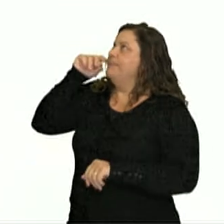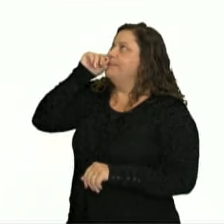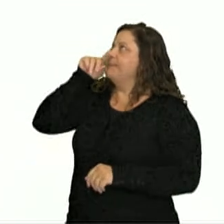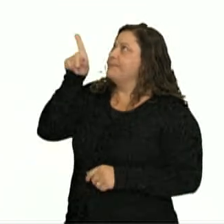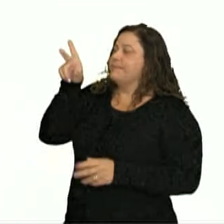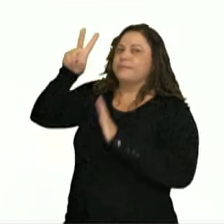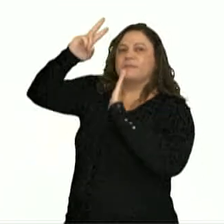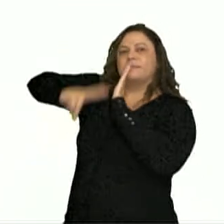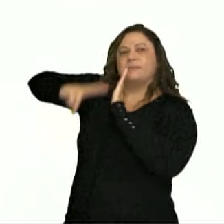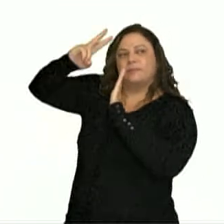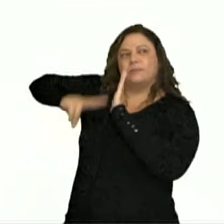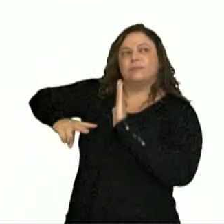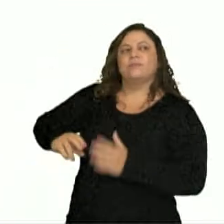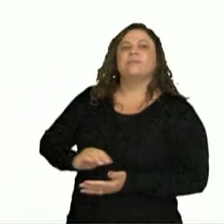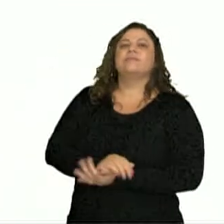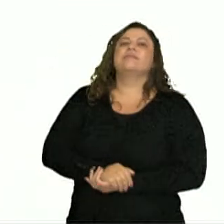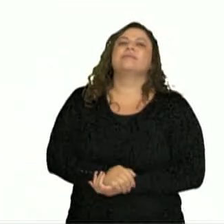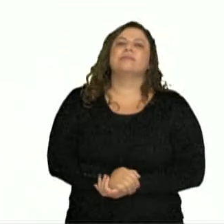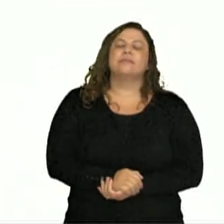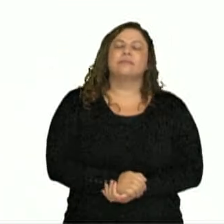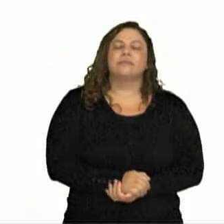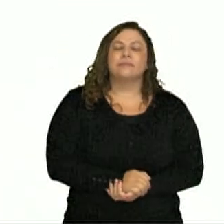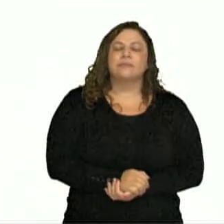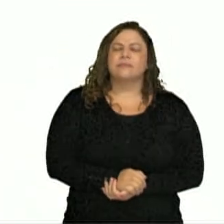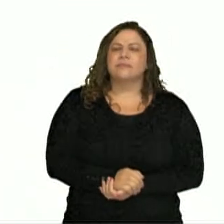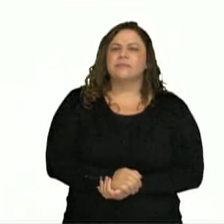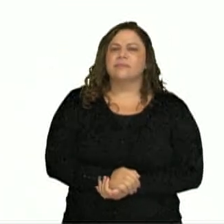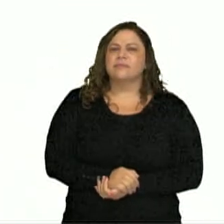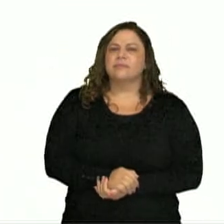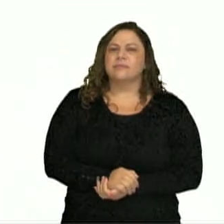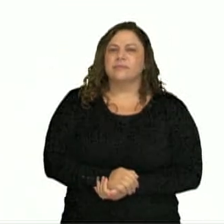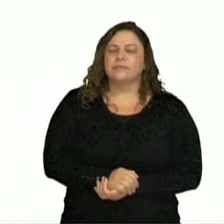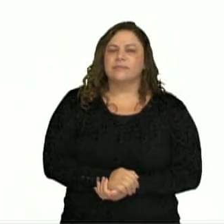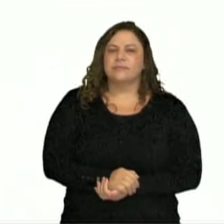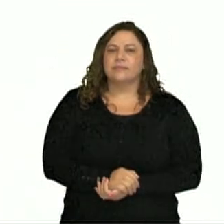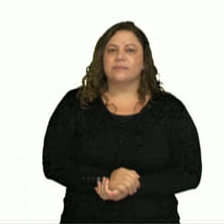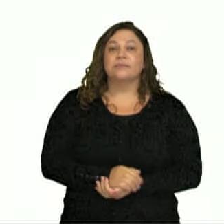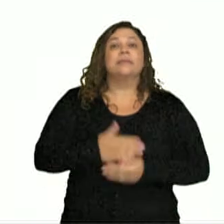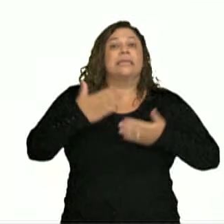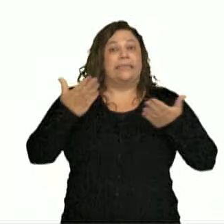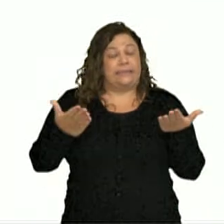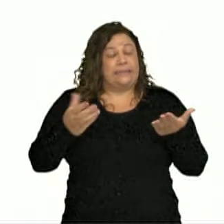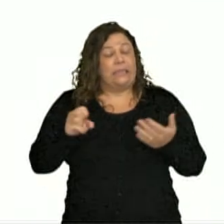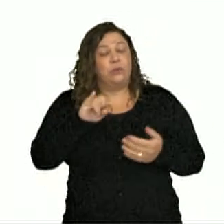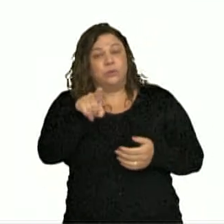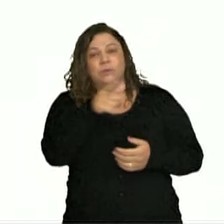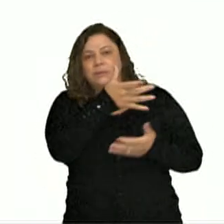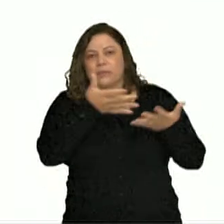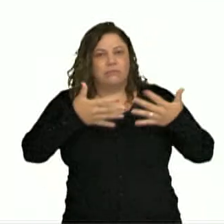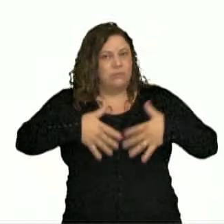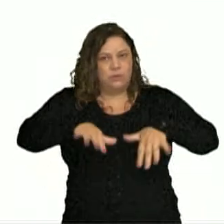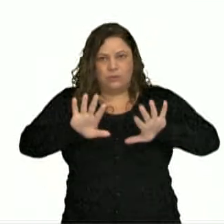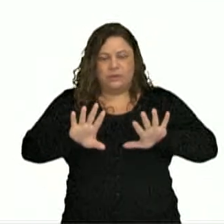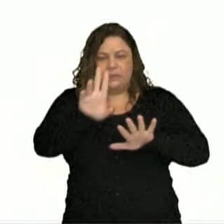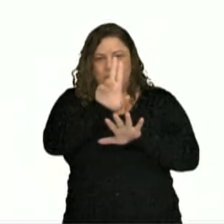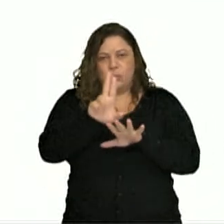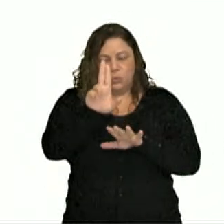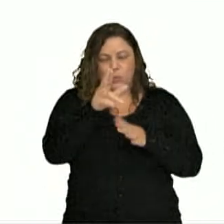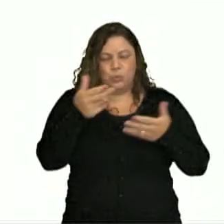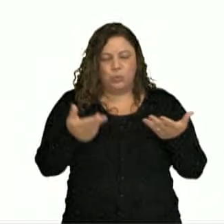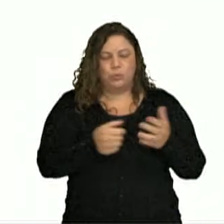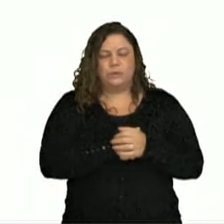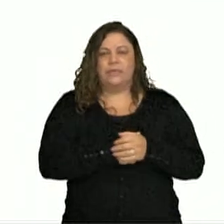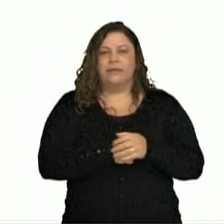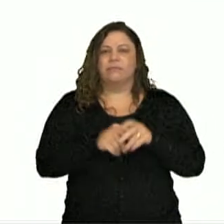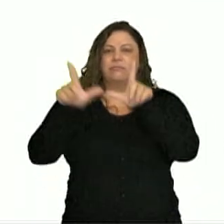se oferecem em cada imagem ou piensas em outros. Então, se você não quiser utilizar esses que estão aqui, você